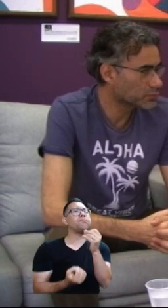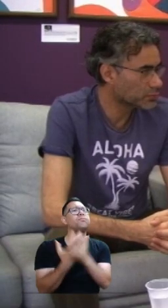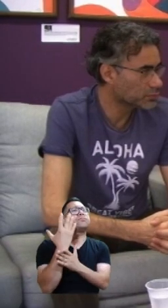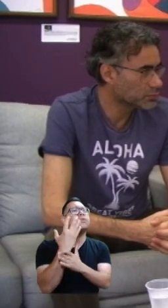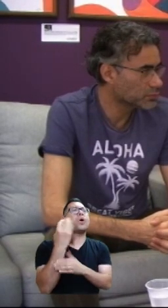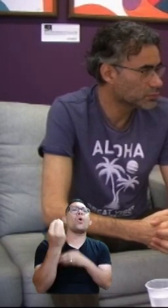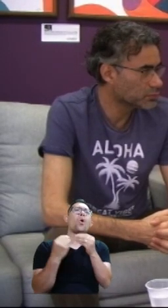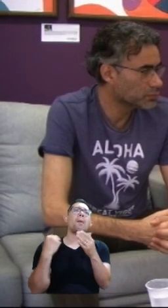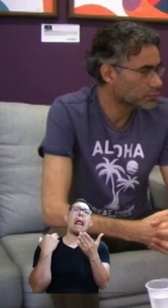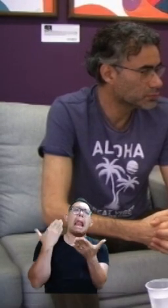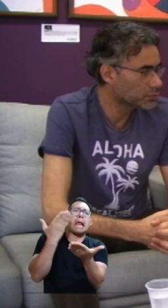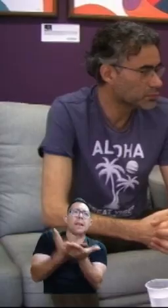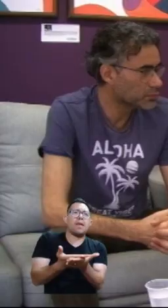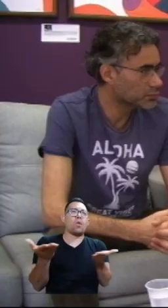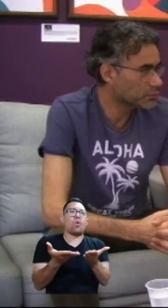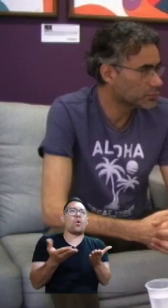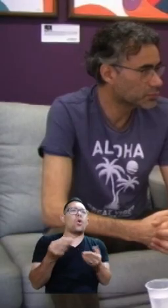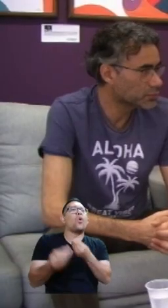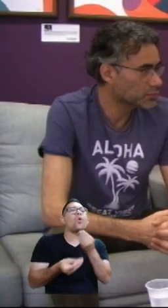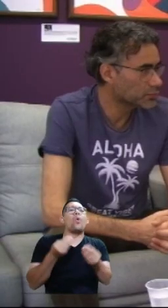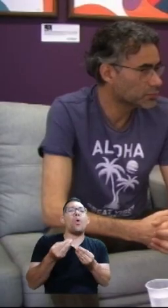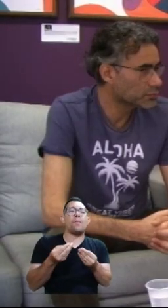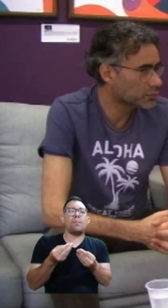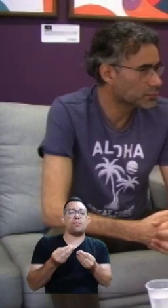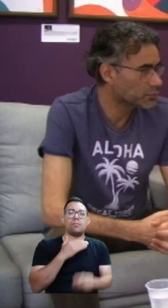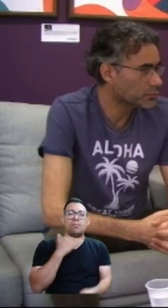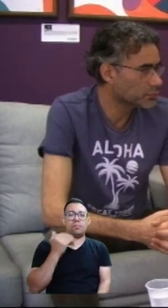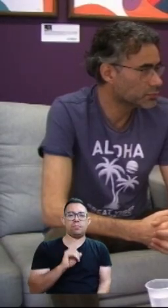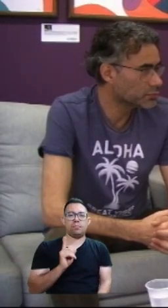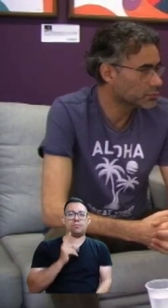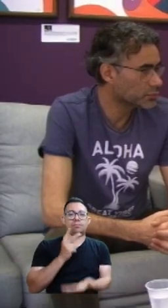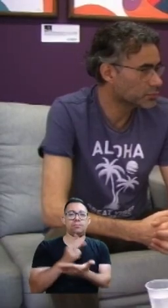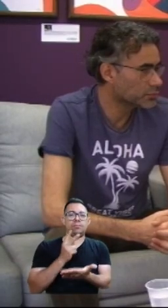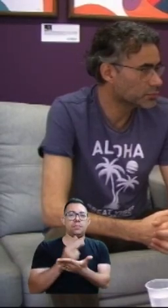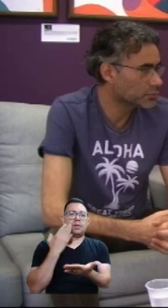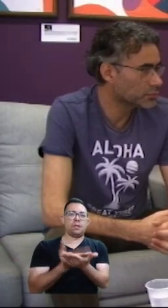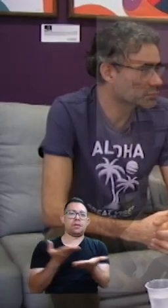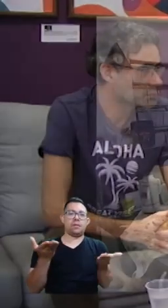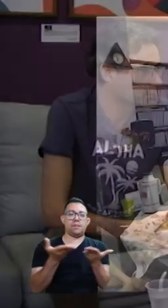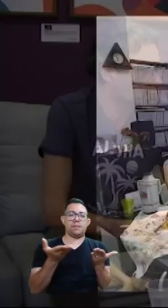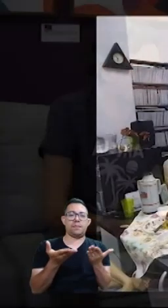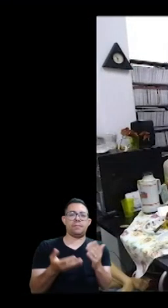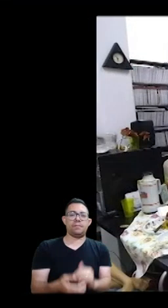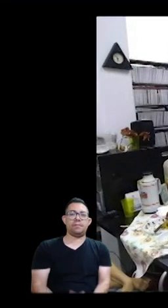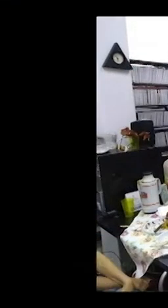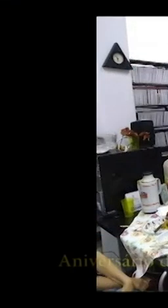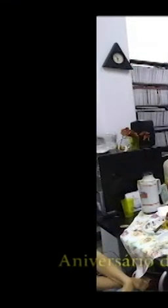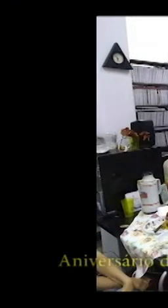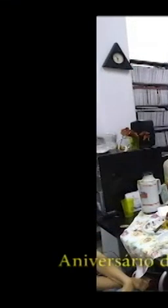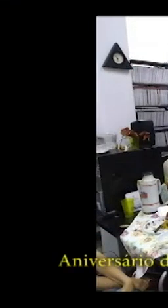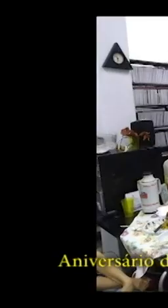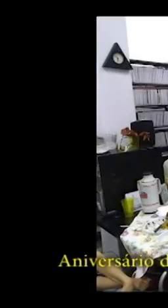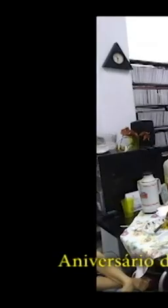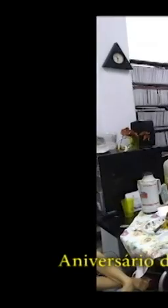história nasceu e teve uma trajetória aqui em Franca, né? E como que isso não morreu, a Gramofone não